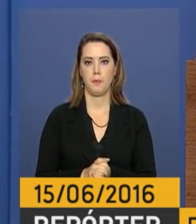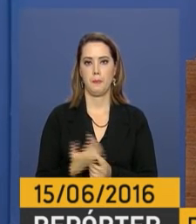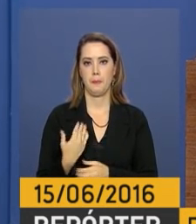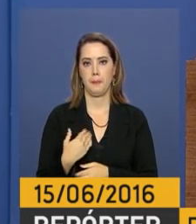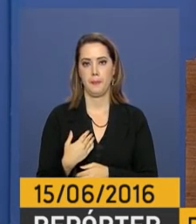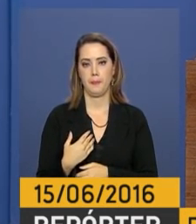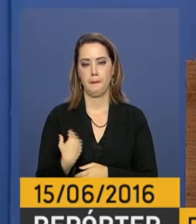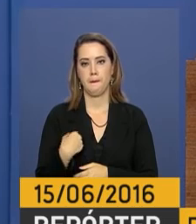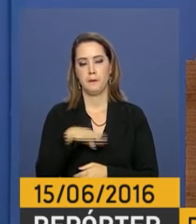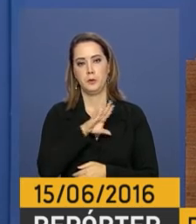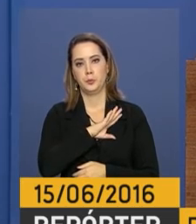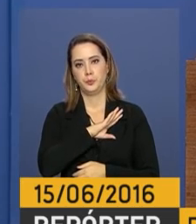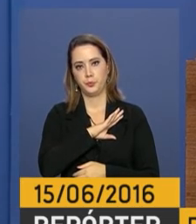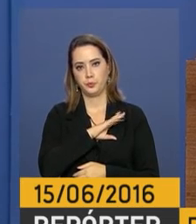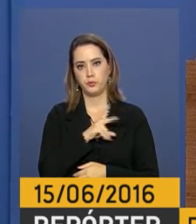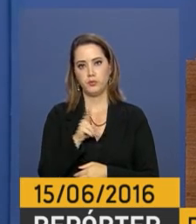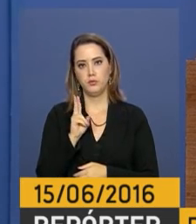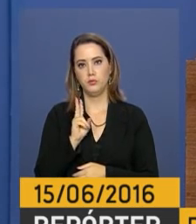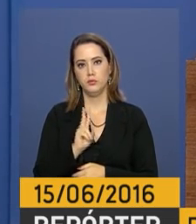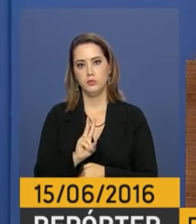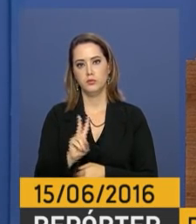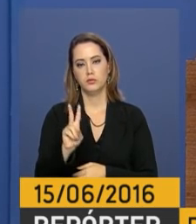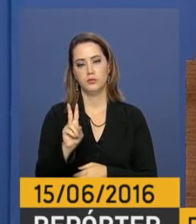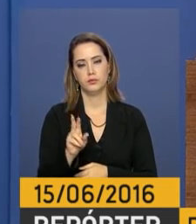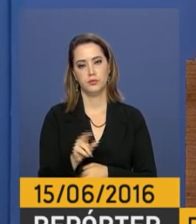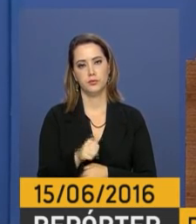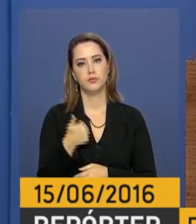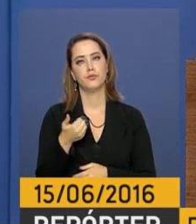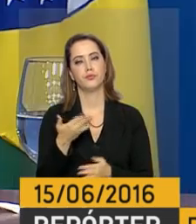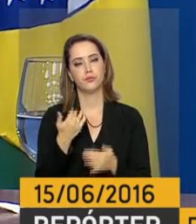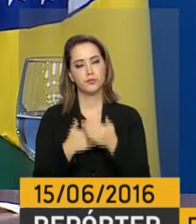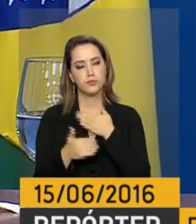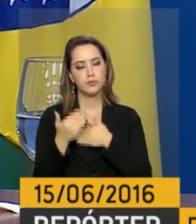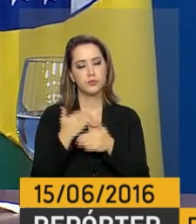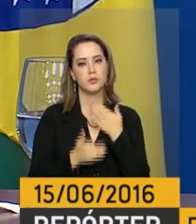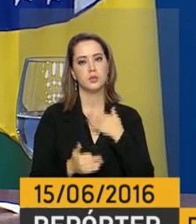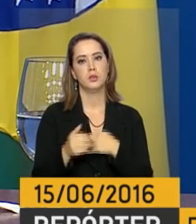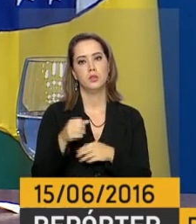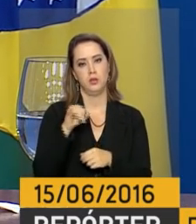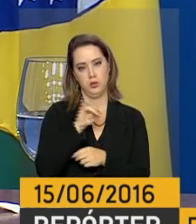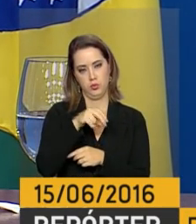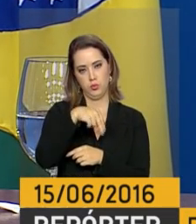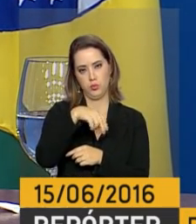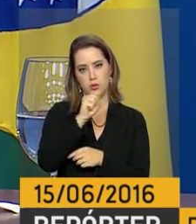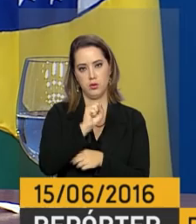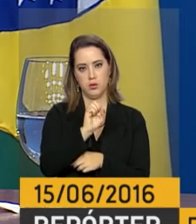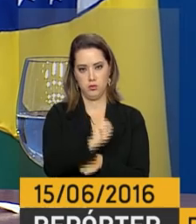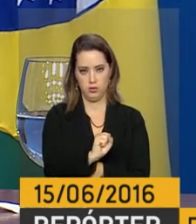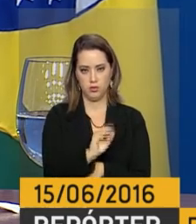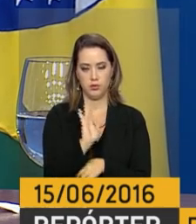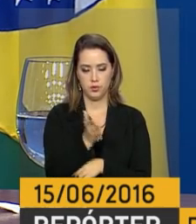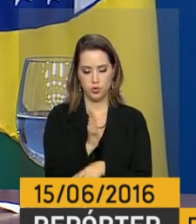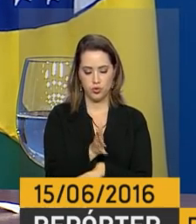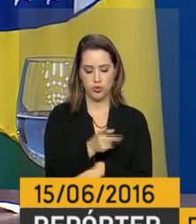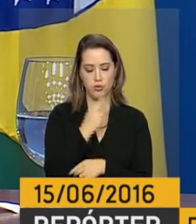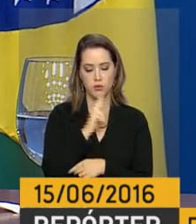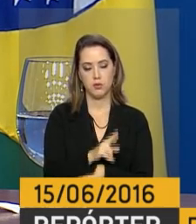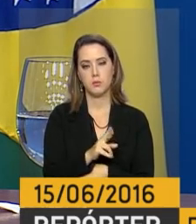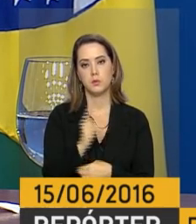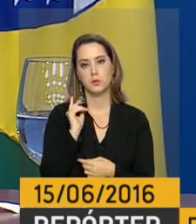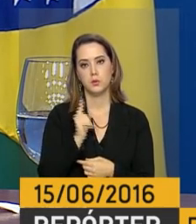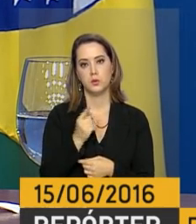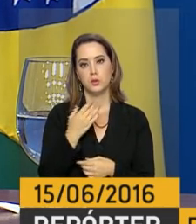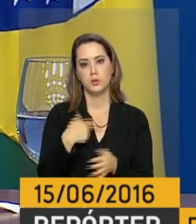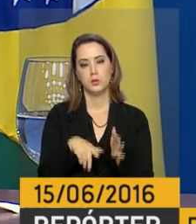voltando numa escala menor à mesma discussão da previdência, né? Ah, foi mencionado por